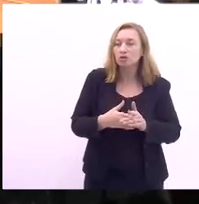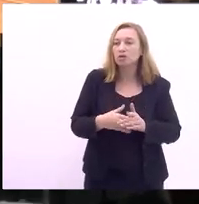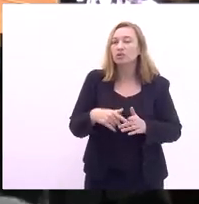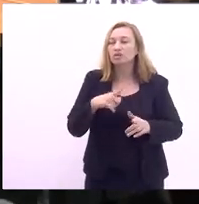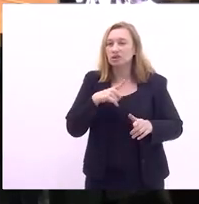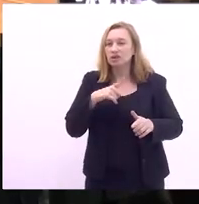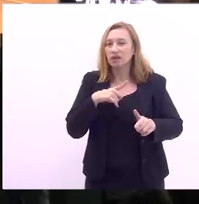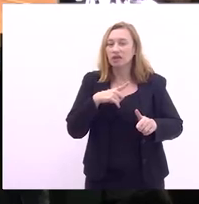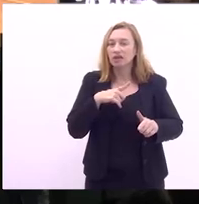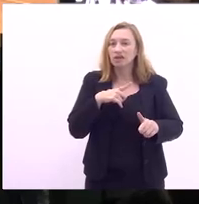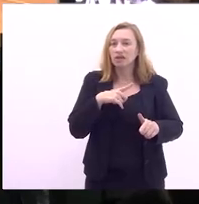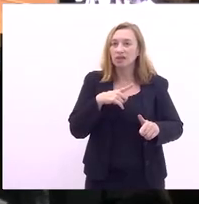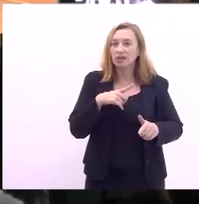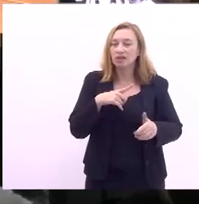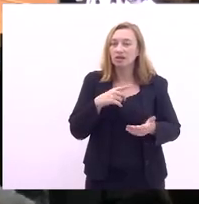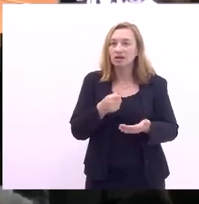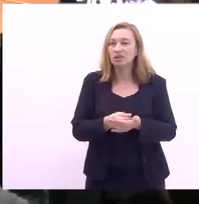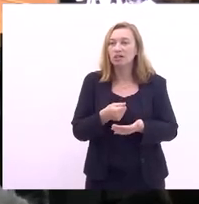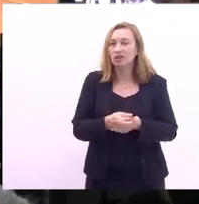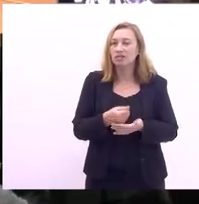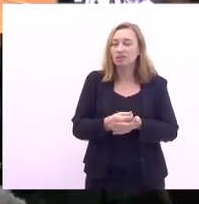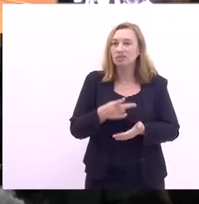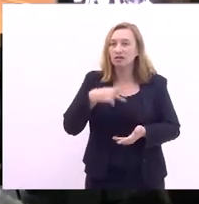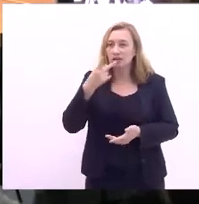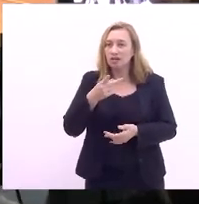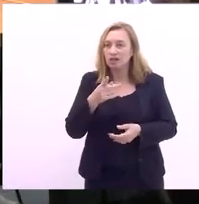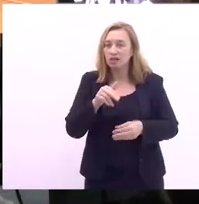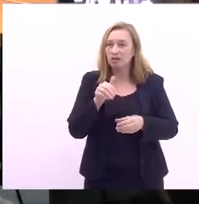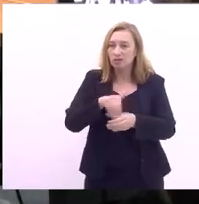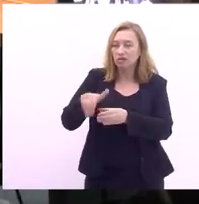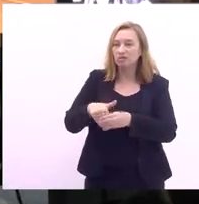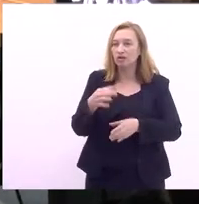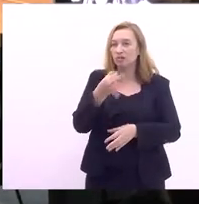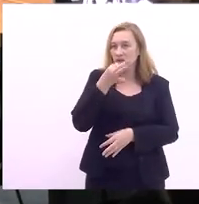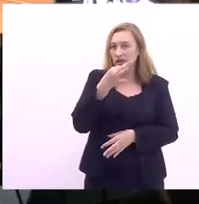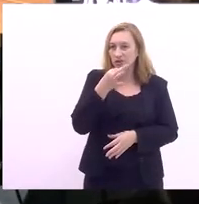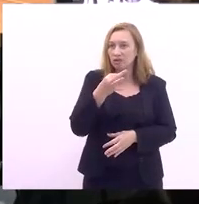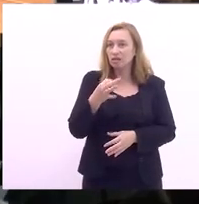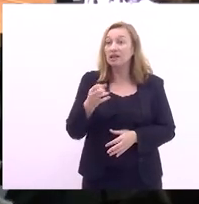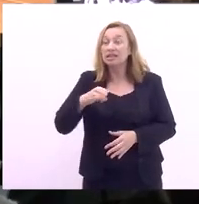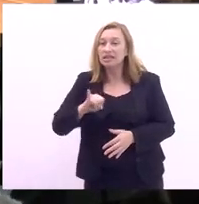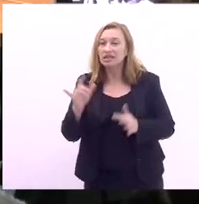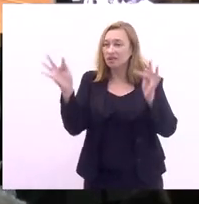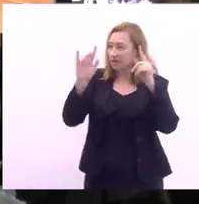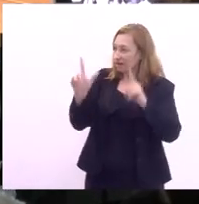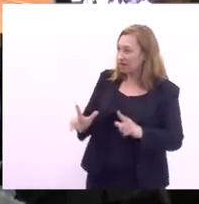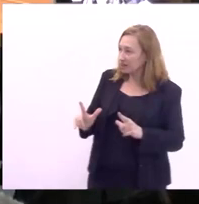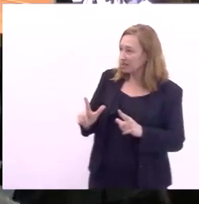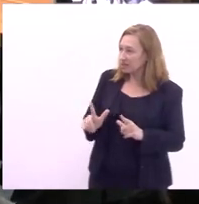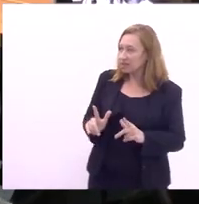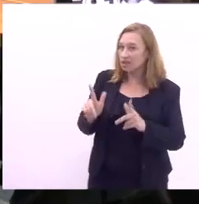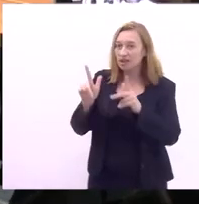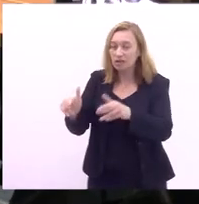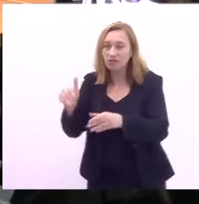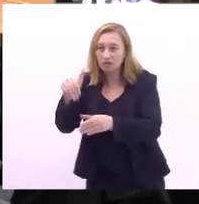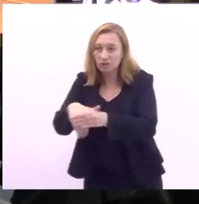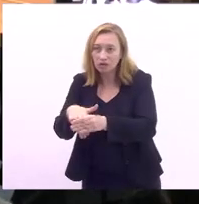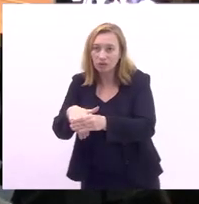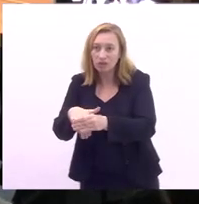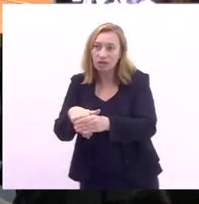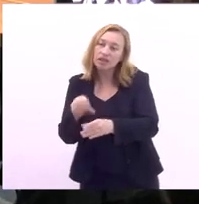de manifestar, através do voto, a sua opinião. Se está satisfeito, vota de um jeito. Se não está, vota de